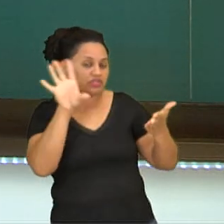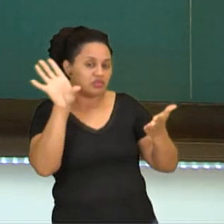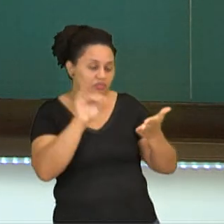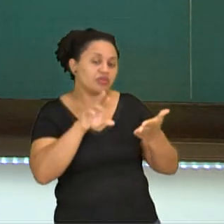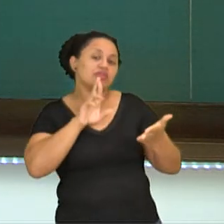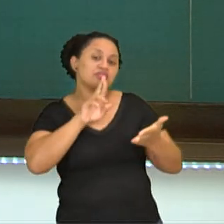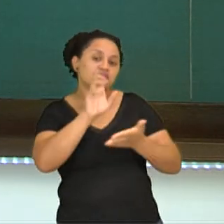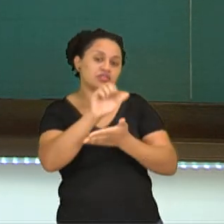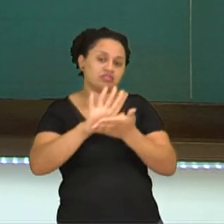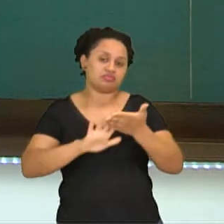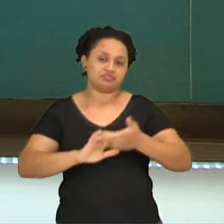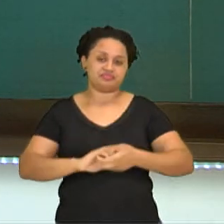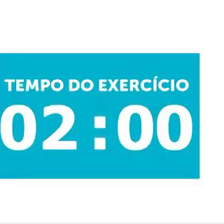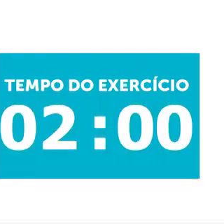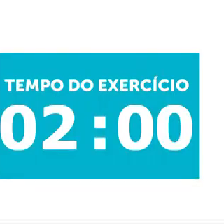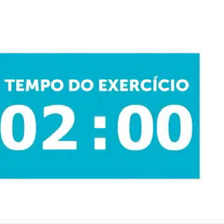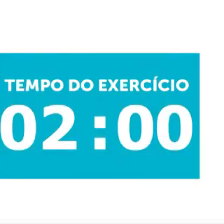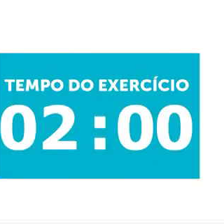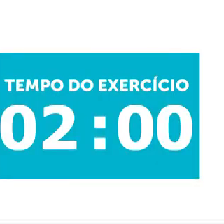responde o exercício.